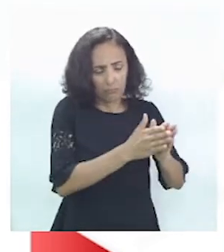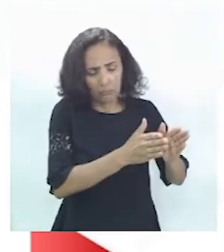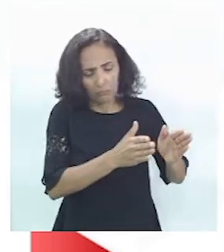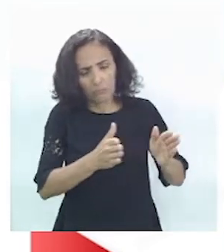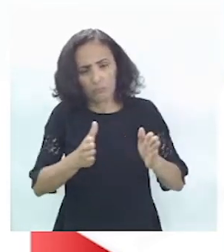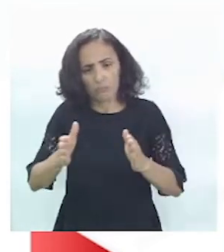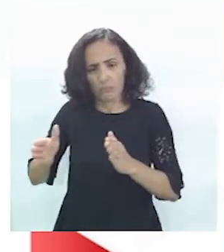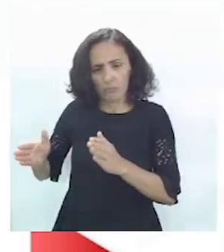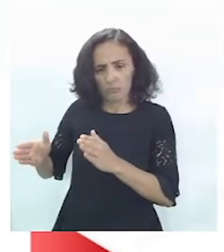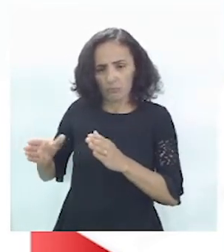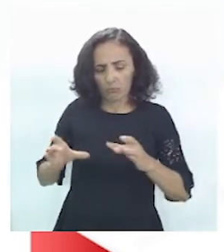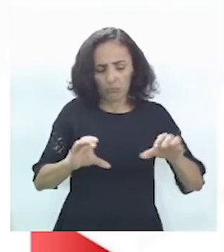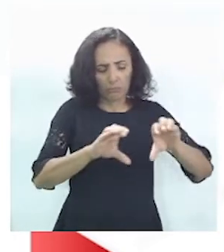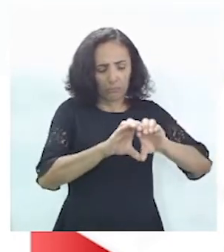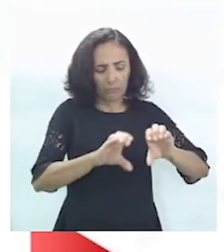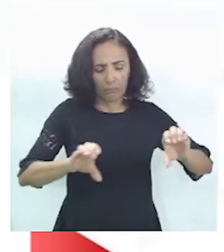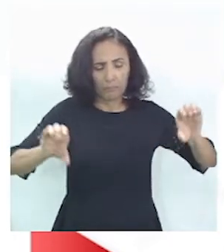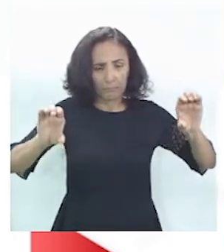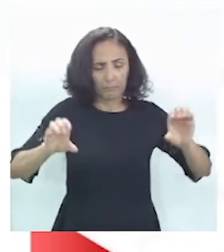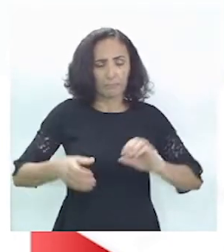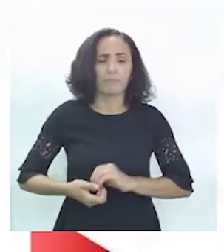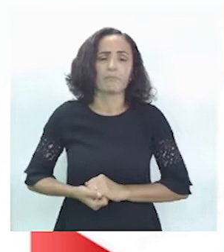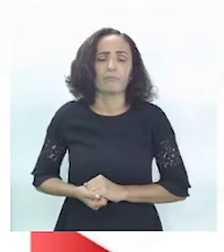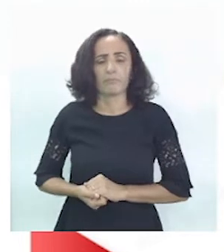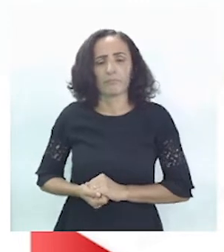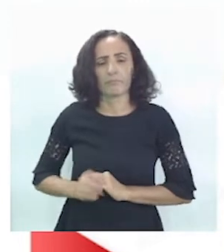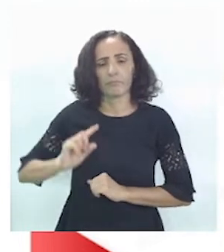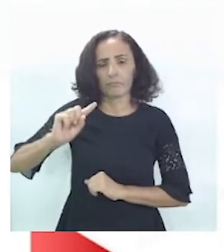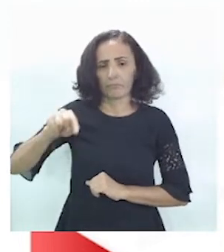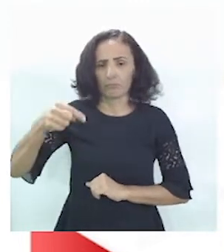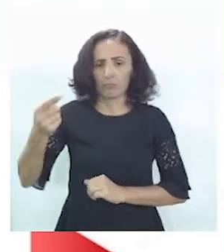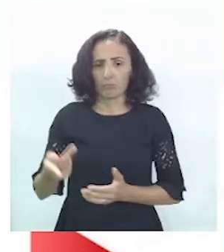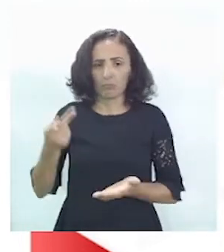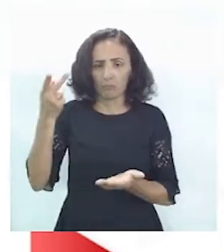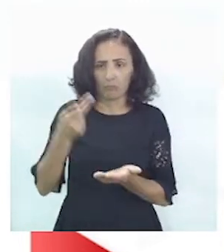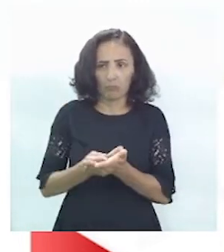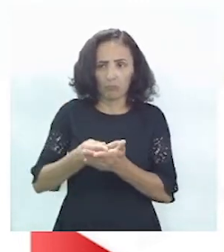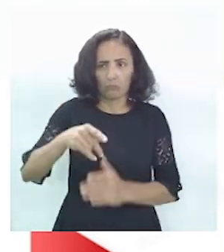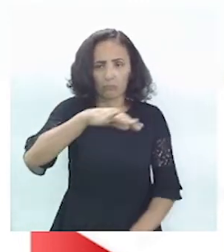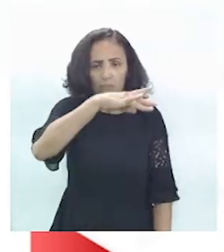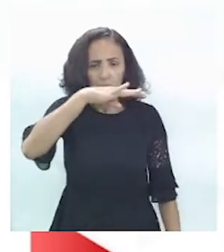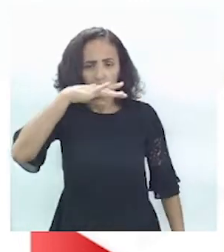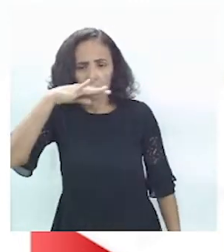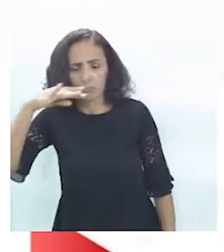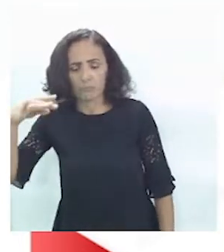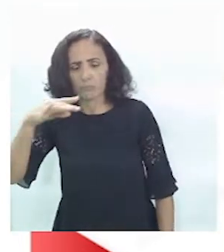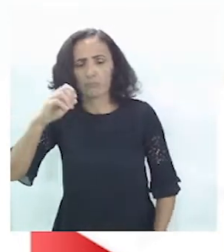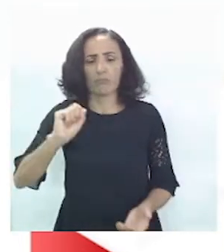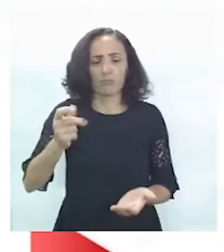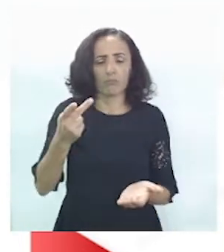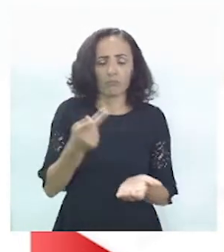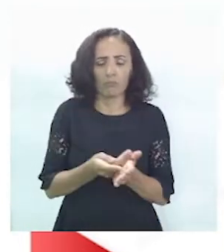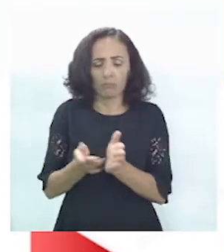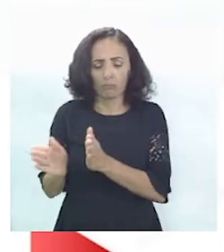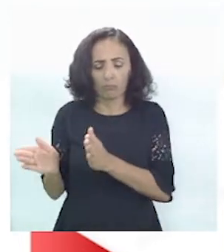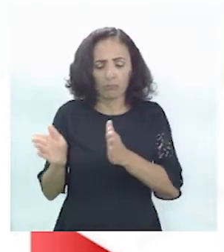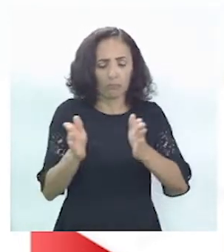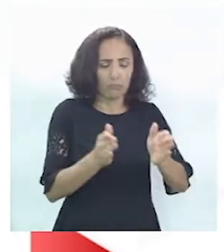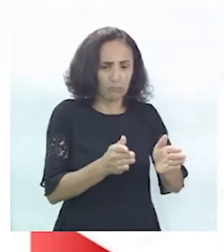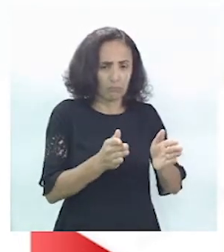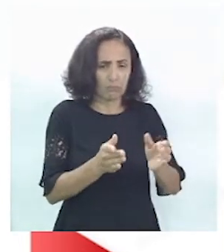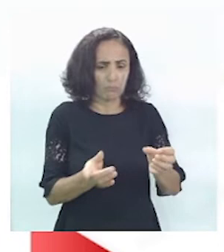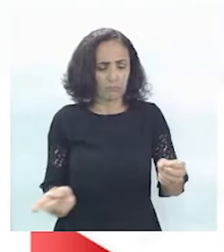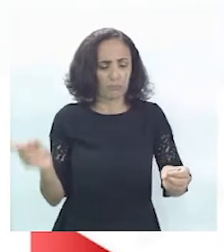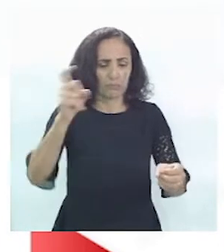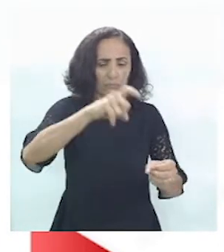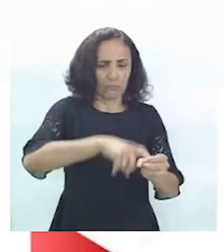está acoplado a um gerador. Logo em seguida, o vapor ele vai ser resfriado, retornando ao seu estado